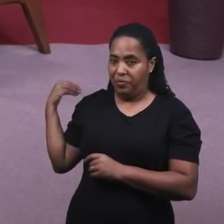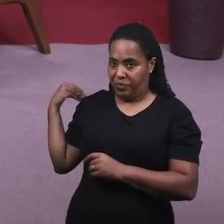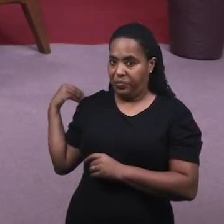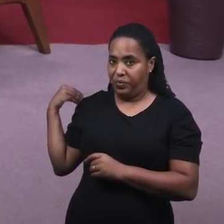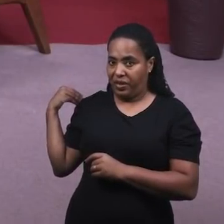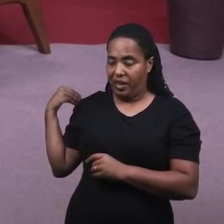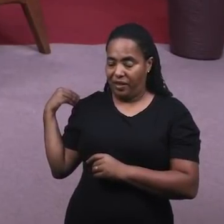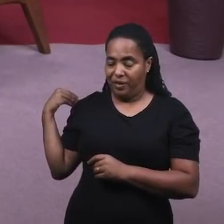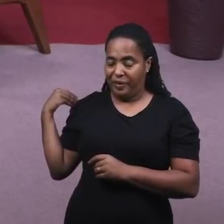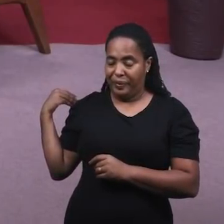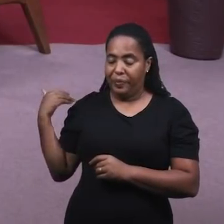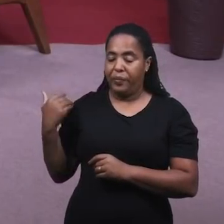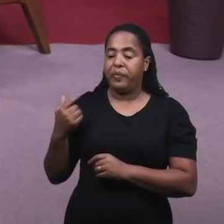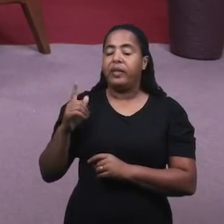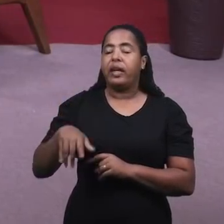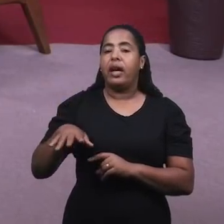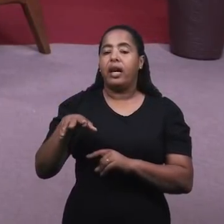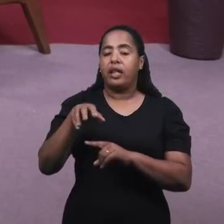uma sociedade